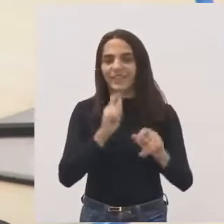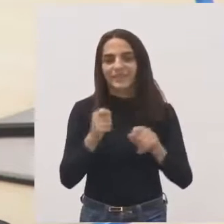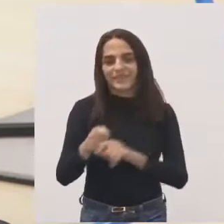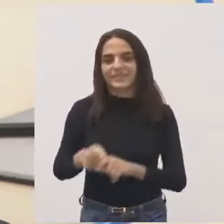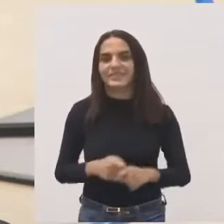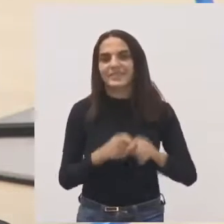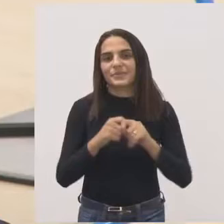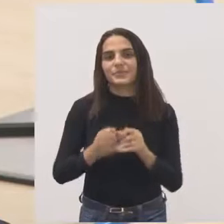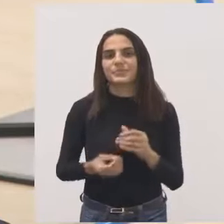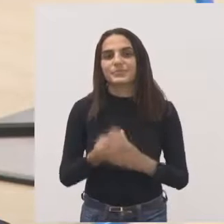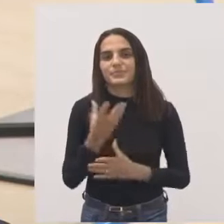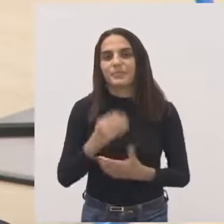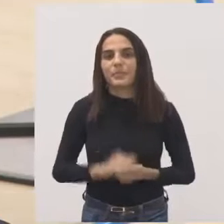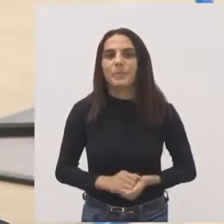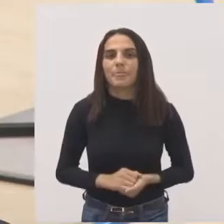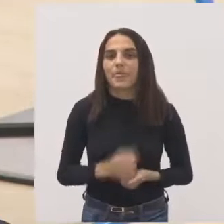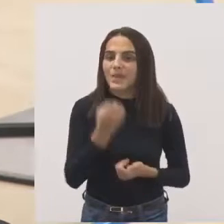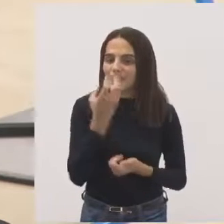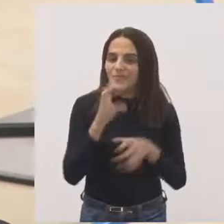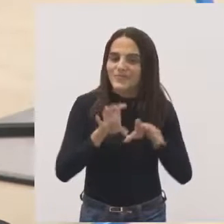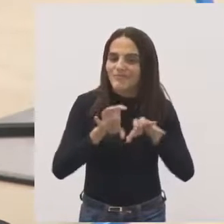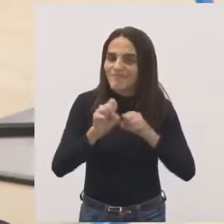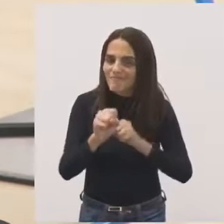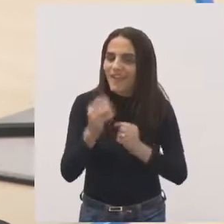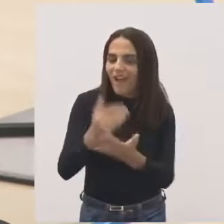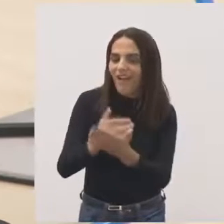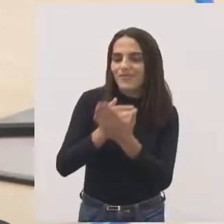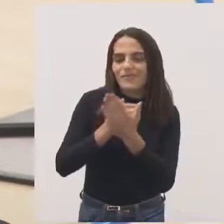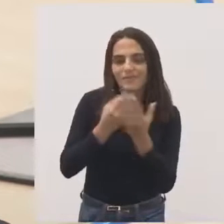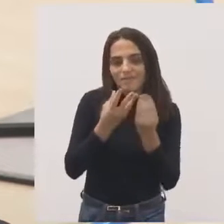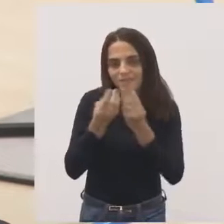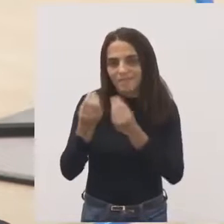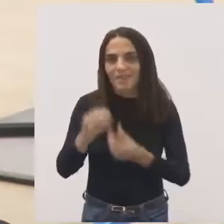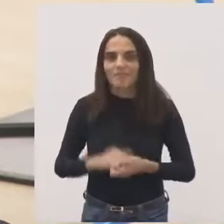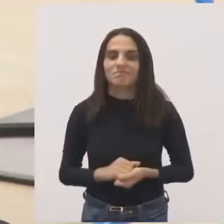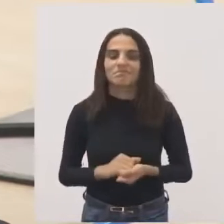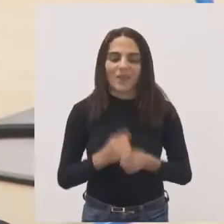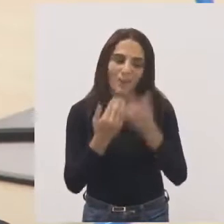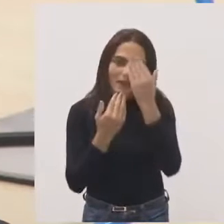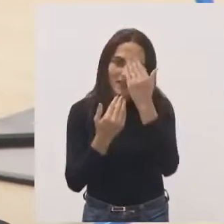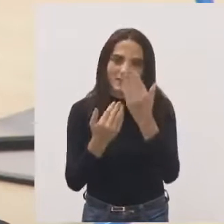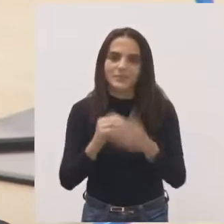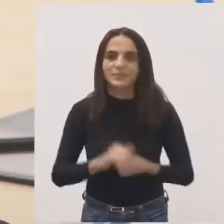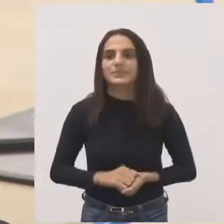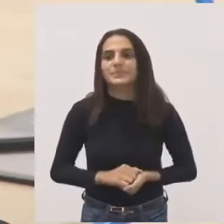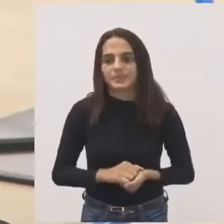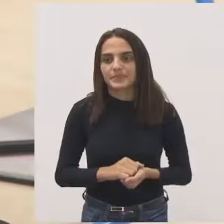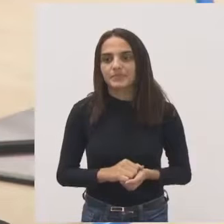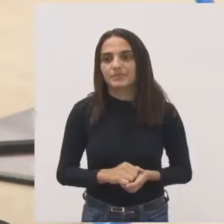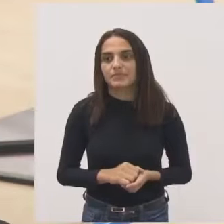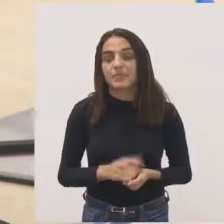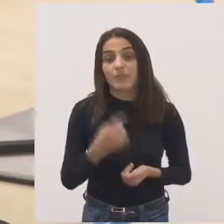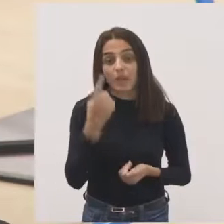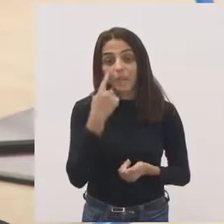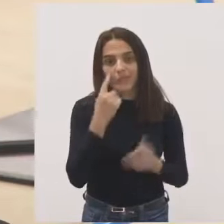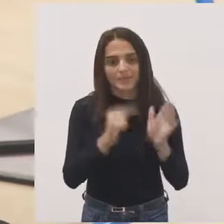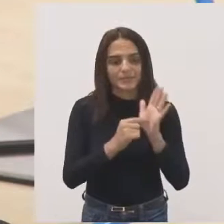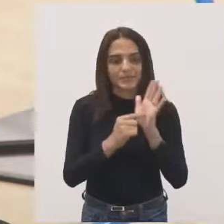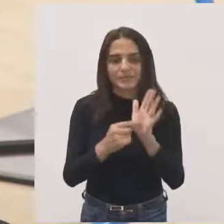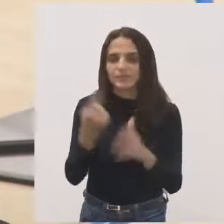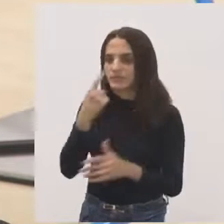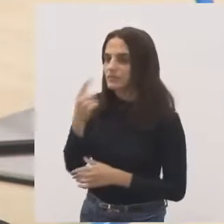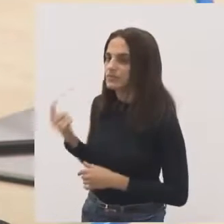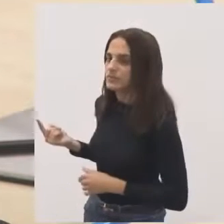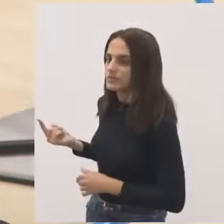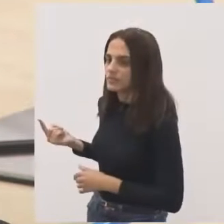tá falando aqui para você, muito boa formação. Felipe ajudando bastante. Imagina, obrigado, Wesley. Então, vamos lá. Eu quero mostrar para vocês aqui, clicando